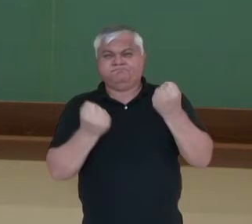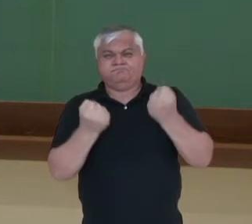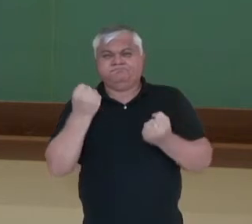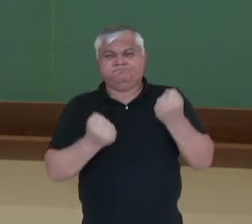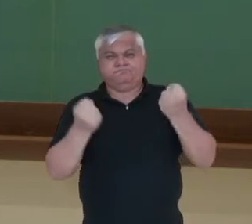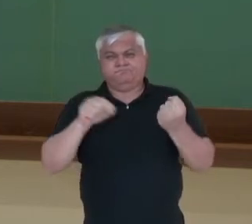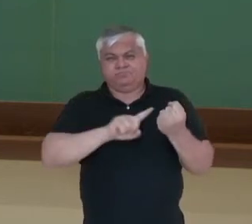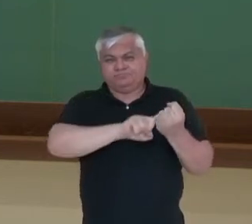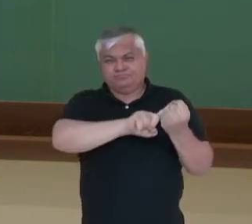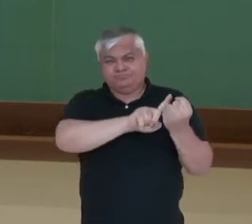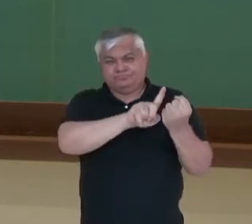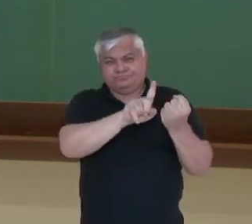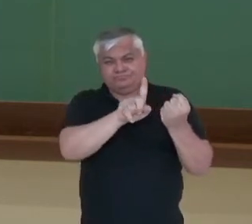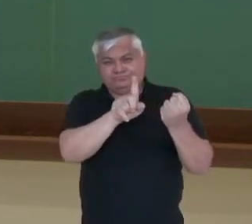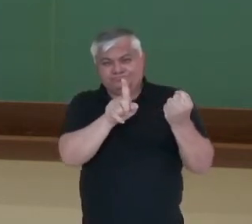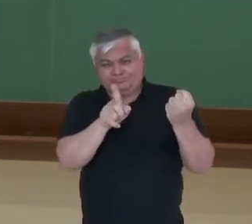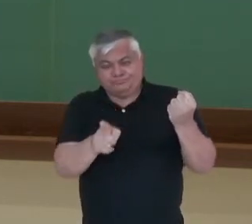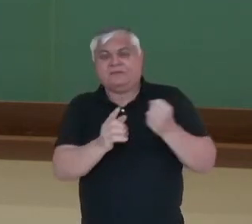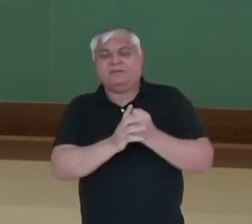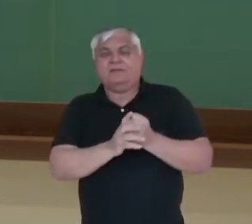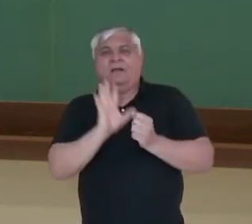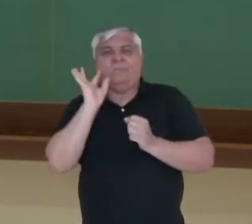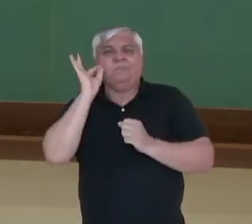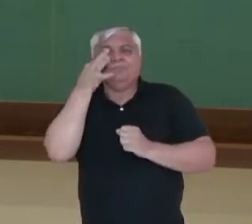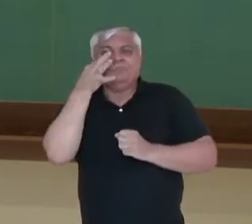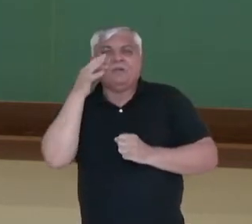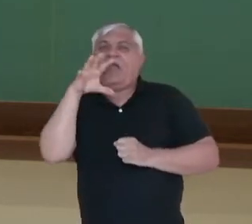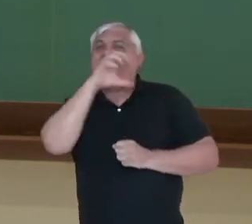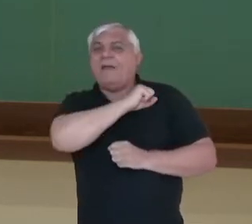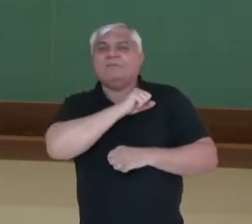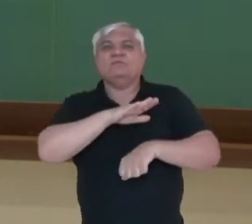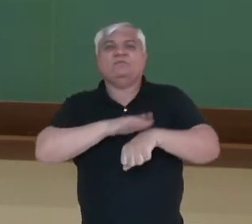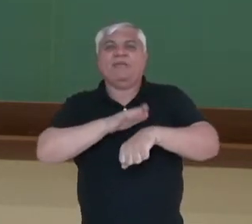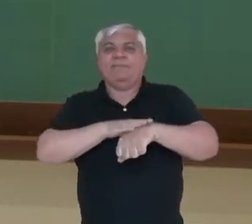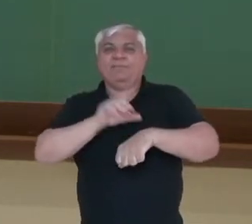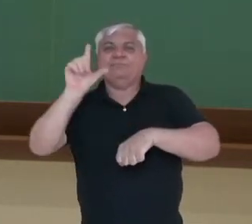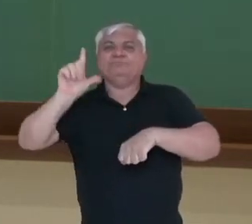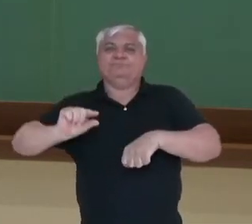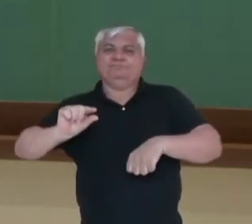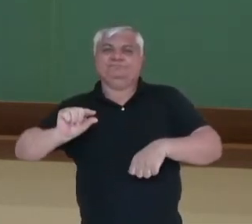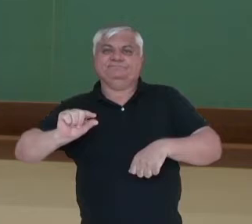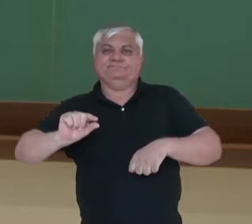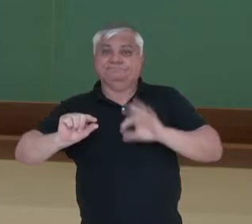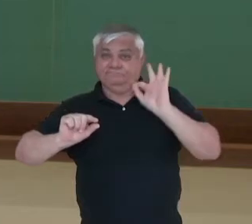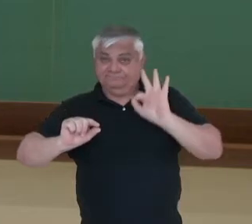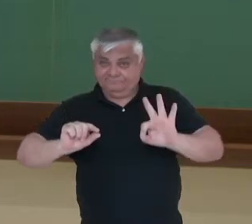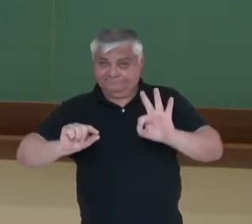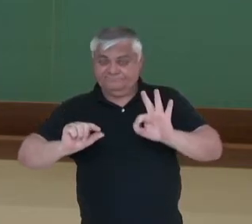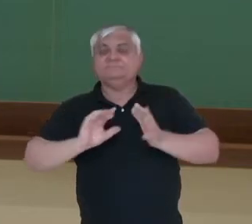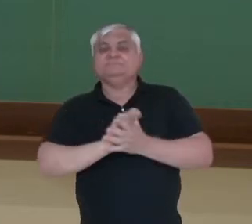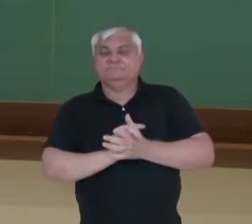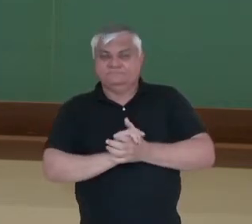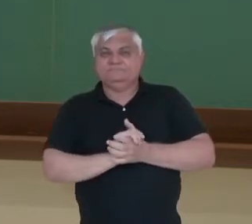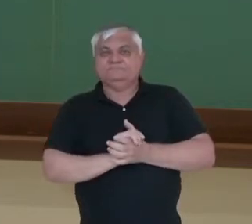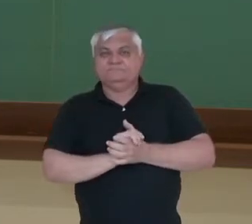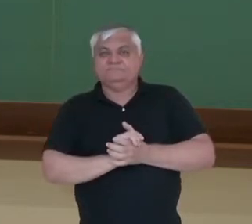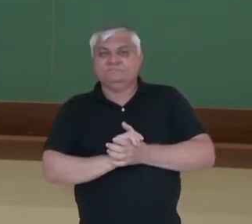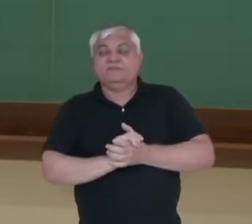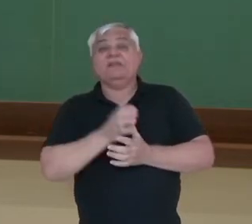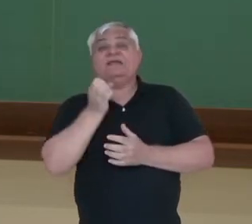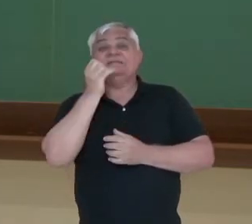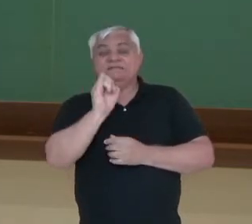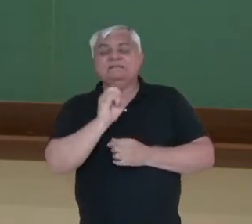maior for a sua velocidade, você vai chegar lá em um tempo mais curto, um tempo mais rápido, não é mesmo? Então,